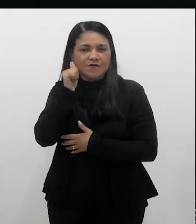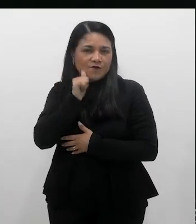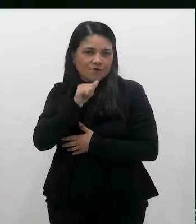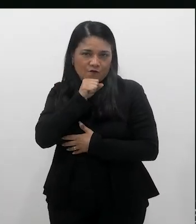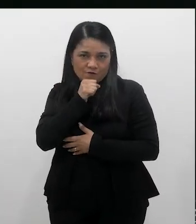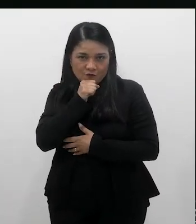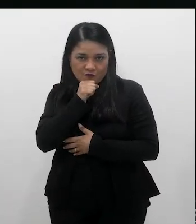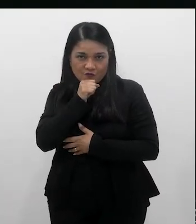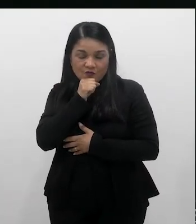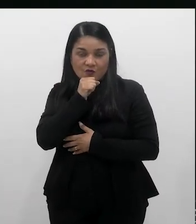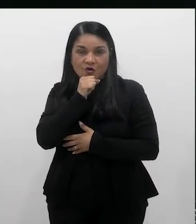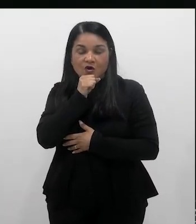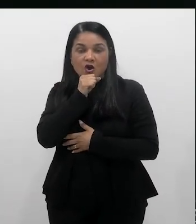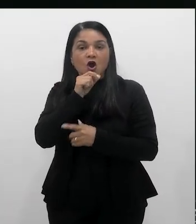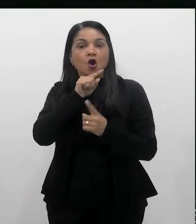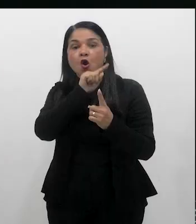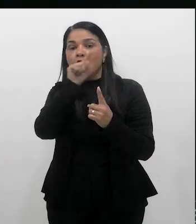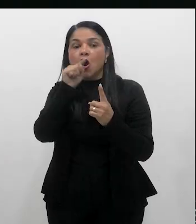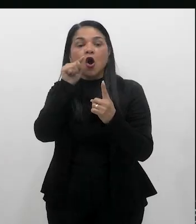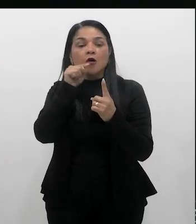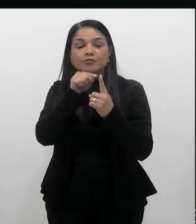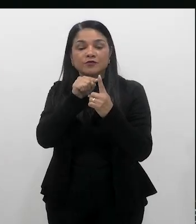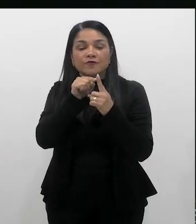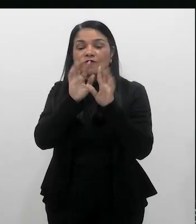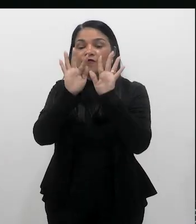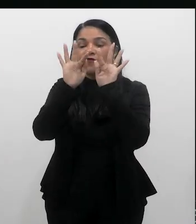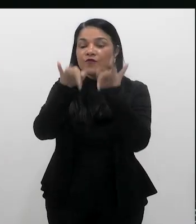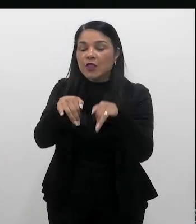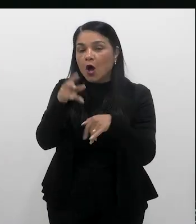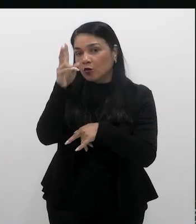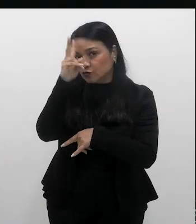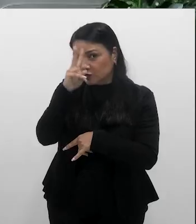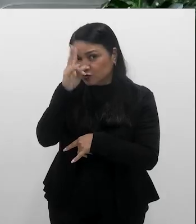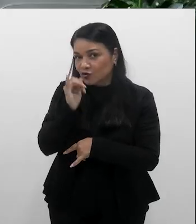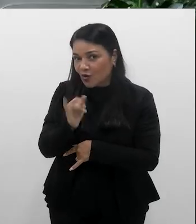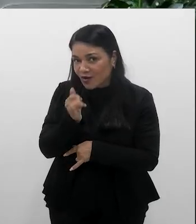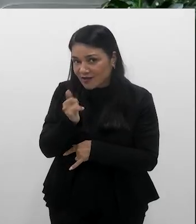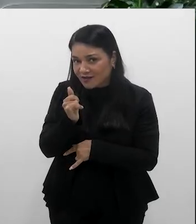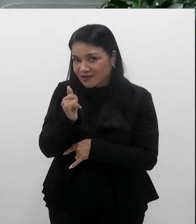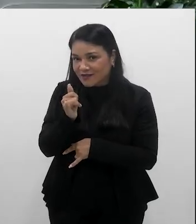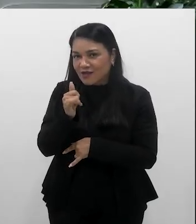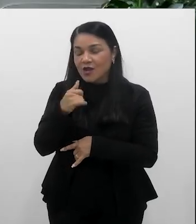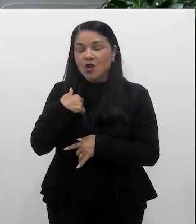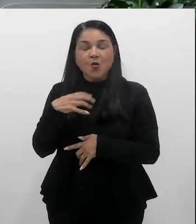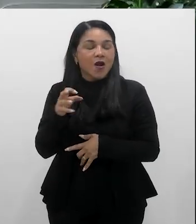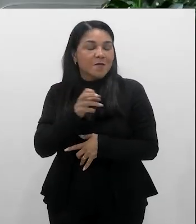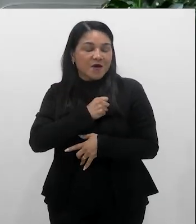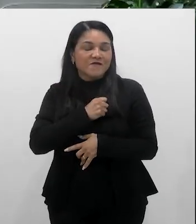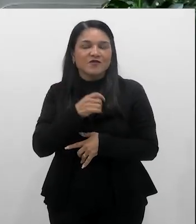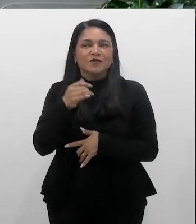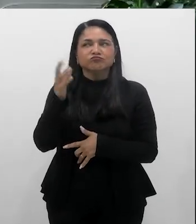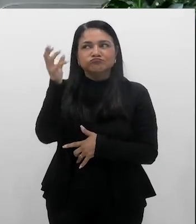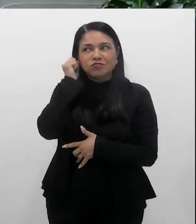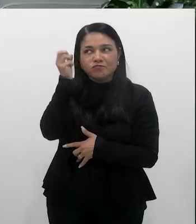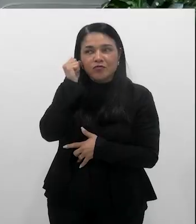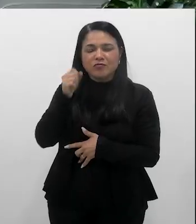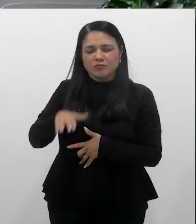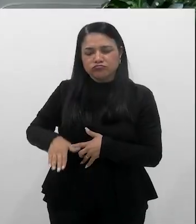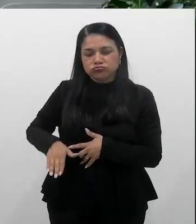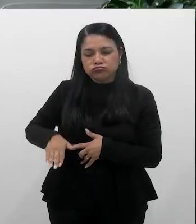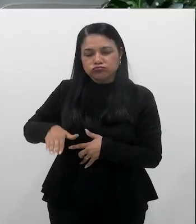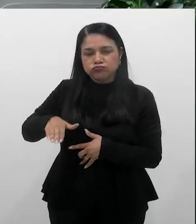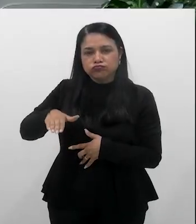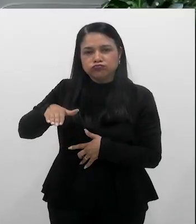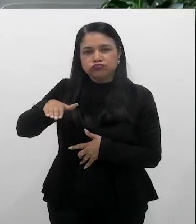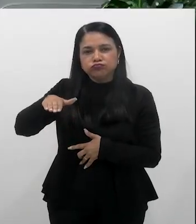do tipo daqueles causos e o final. Qual a moral da história? Qual a moral da história? Eu adorava isso, eu ouvia muito. Desde